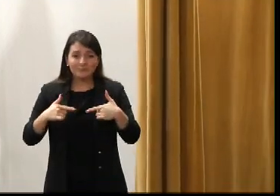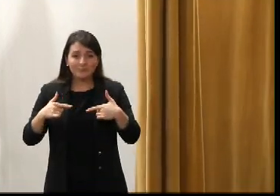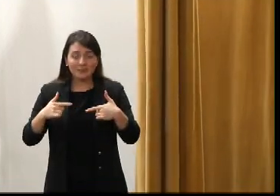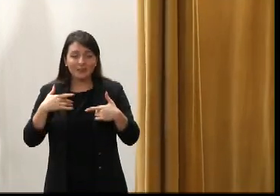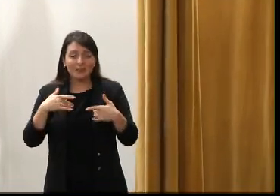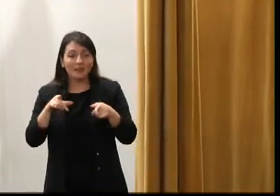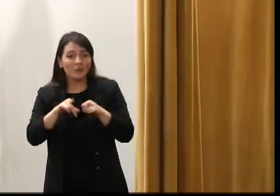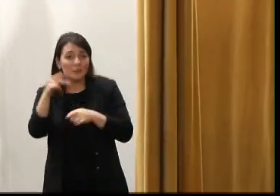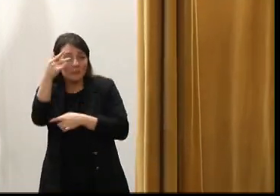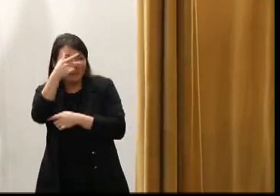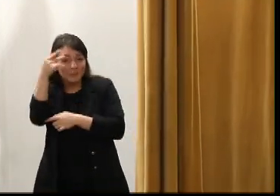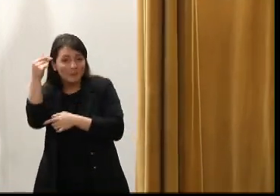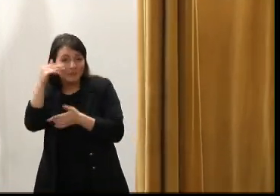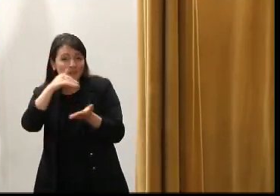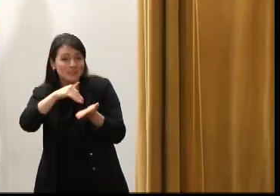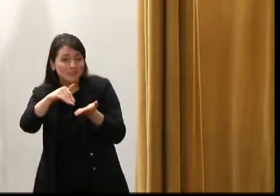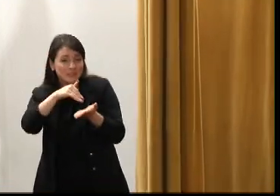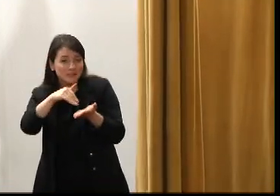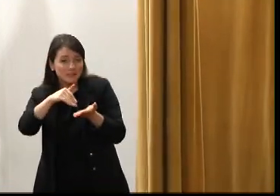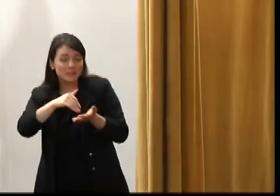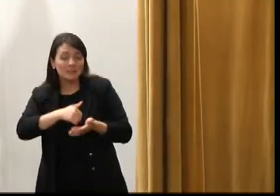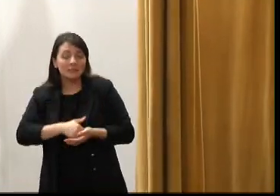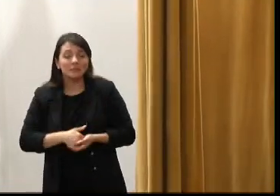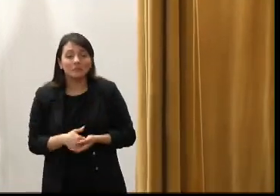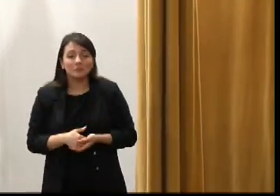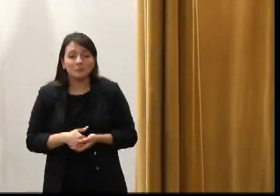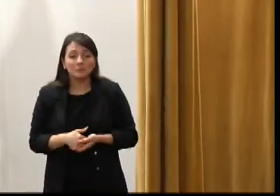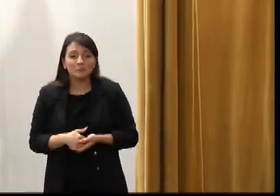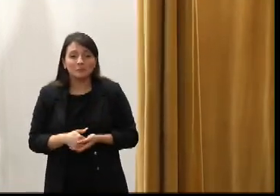prefeito, secretário adjunto,